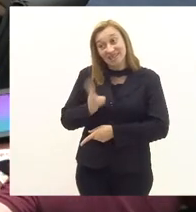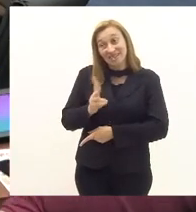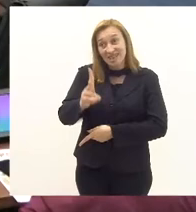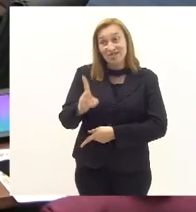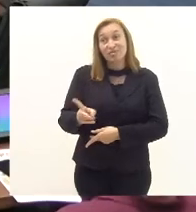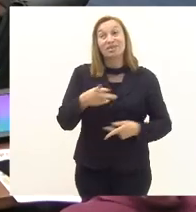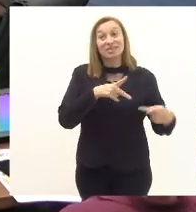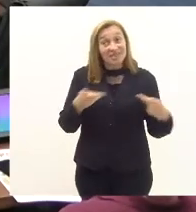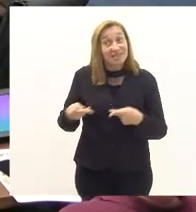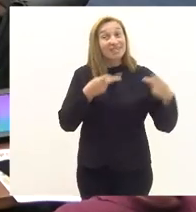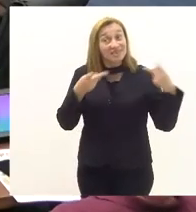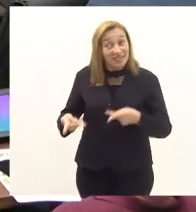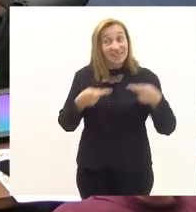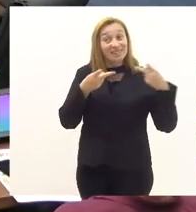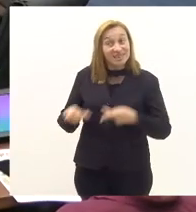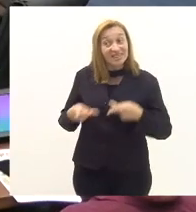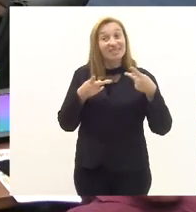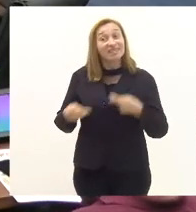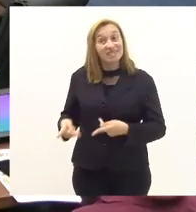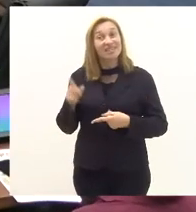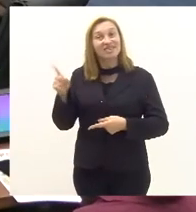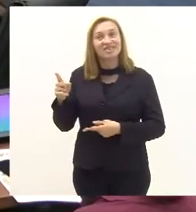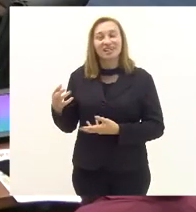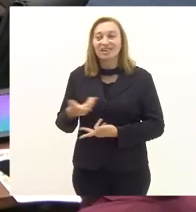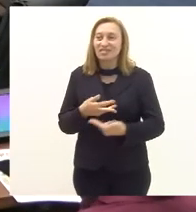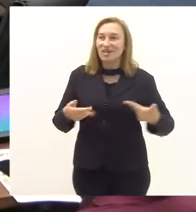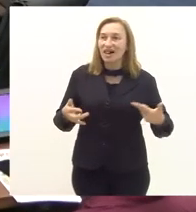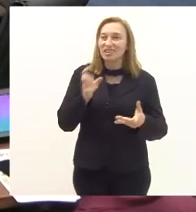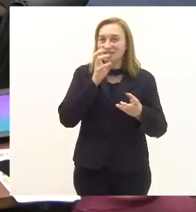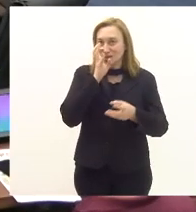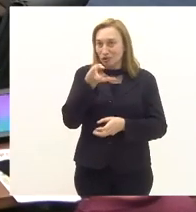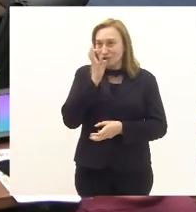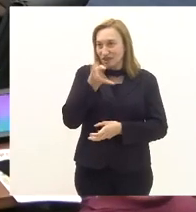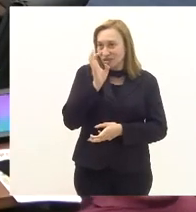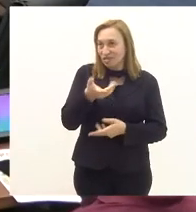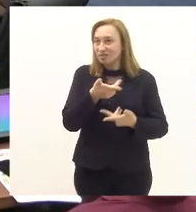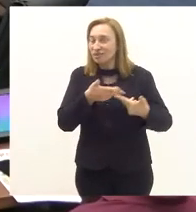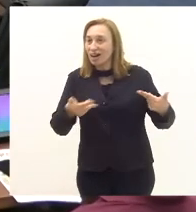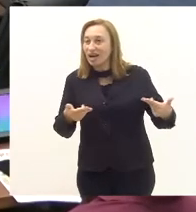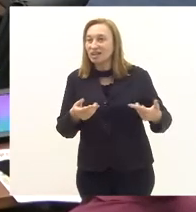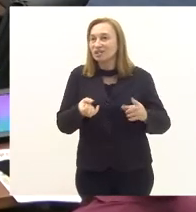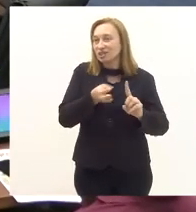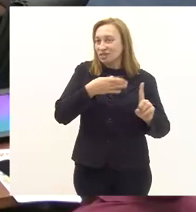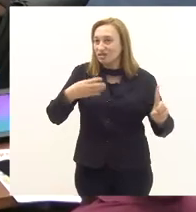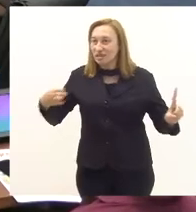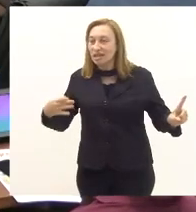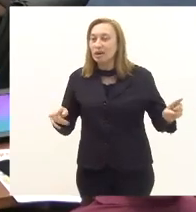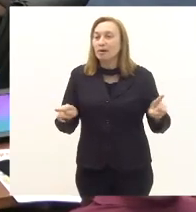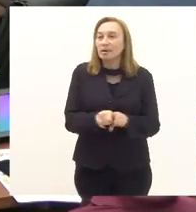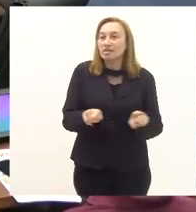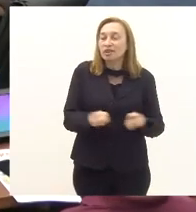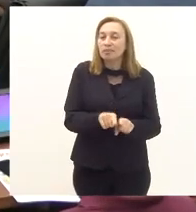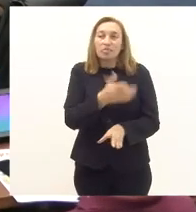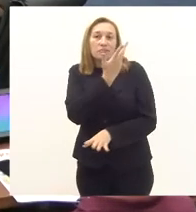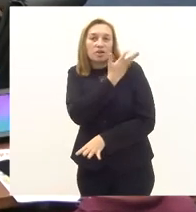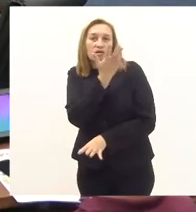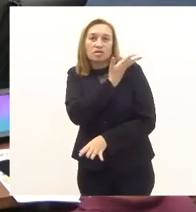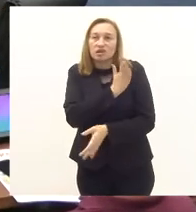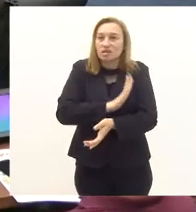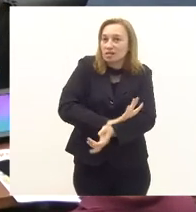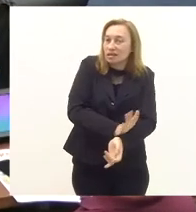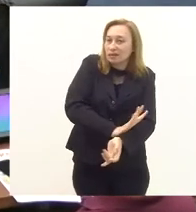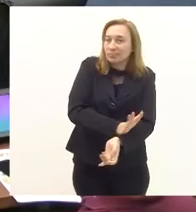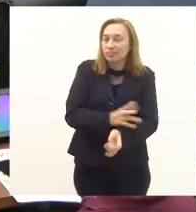toda semana que a gente recebe as mais variadas denúncias, não só LGBT, mais racismo,